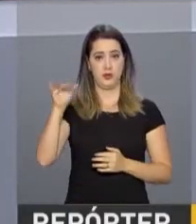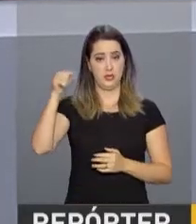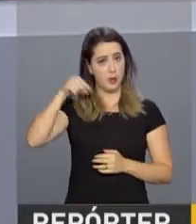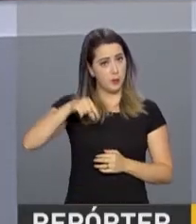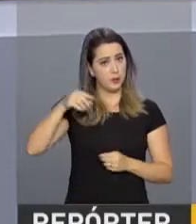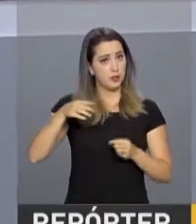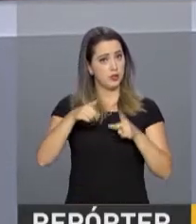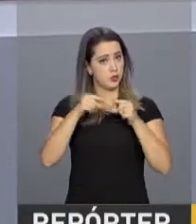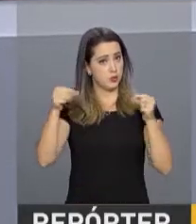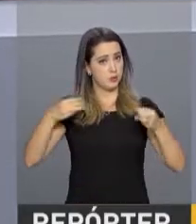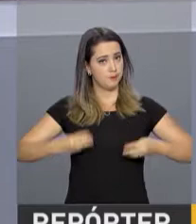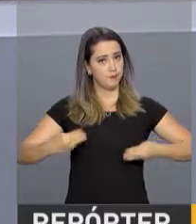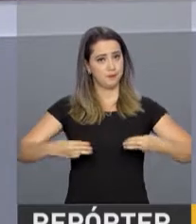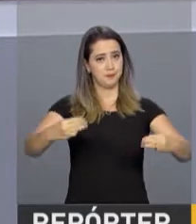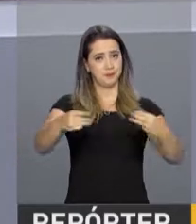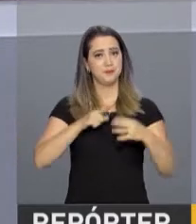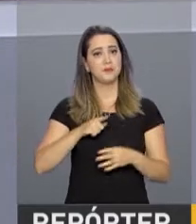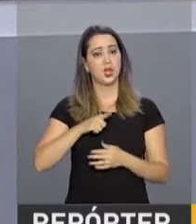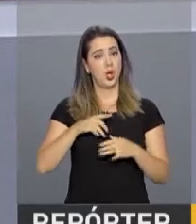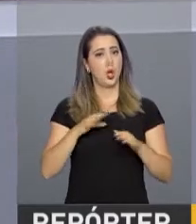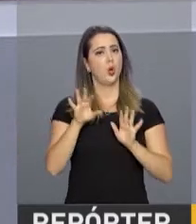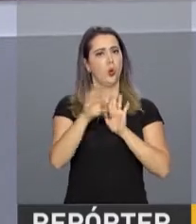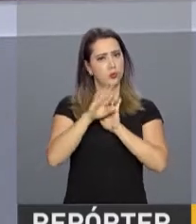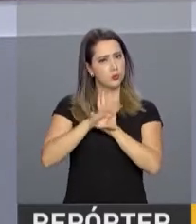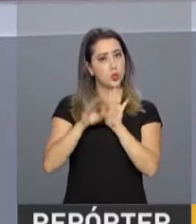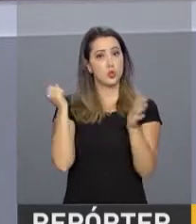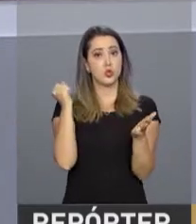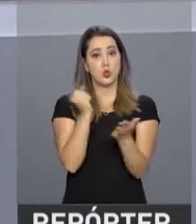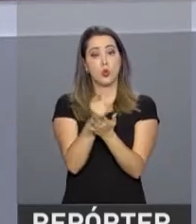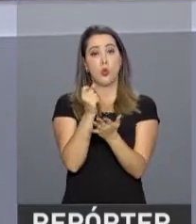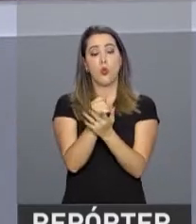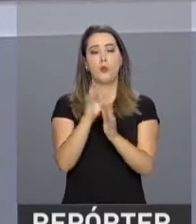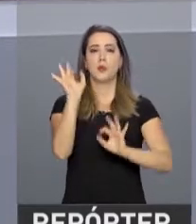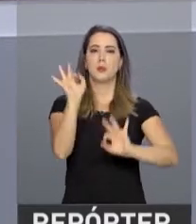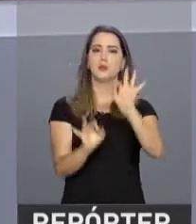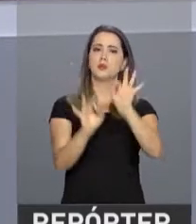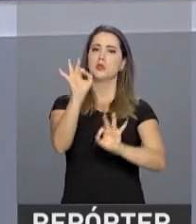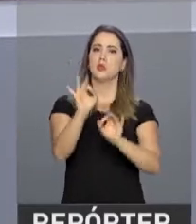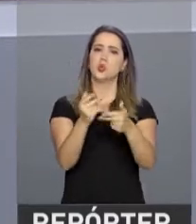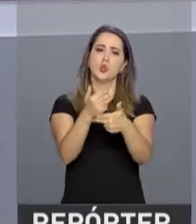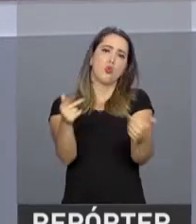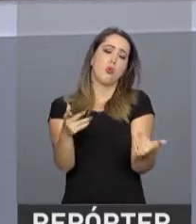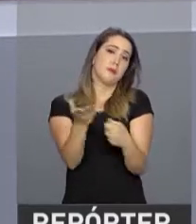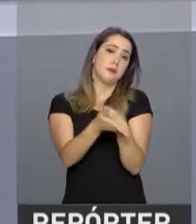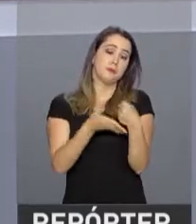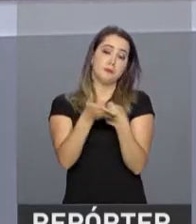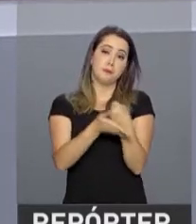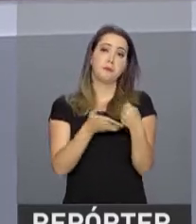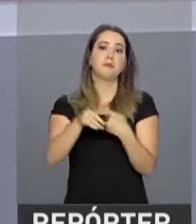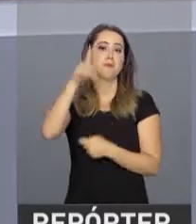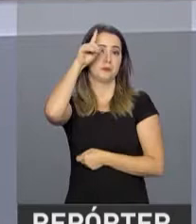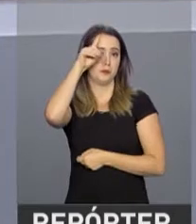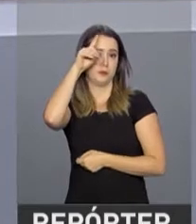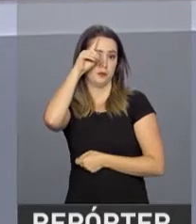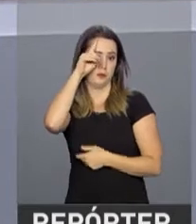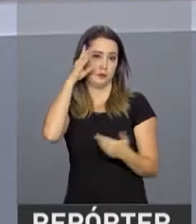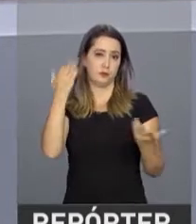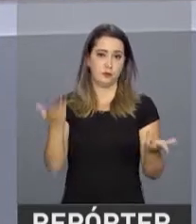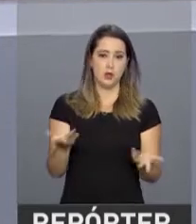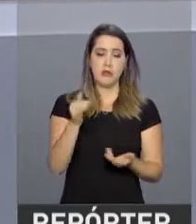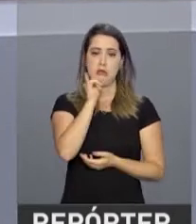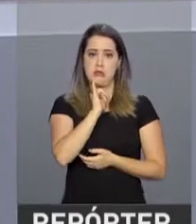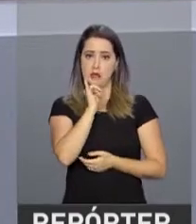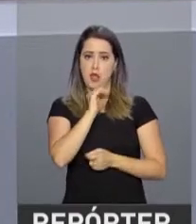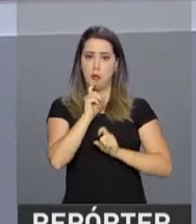em brasília agora vão contar com um projeto de compra planejada daqueles itens que são necessários para as atividades do dia a dia